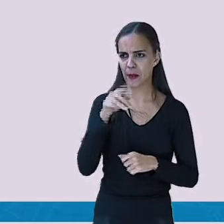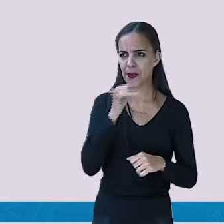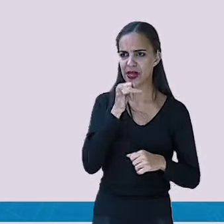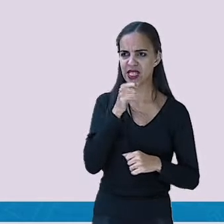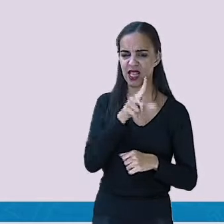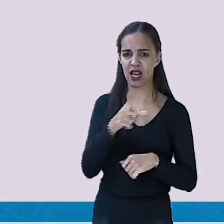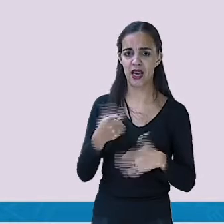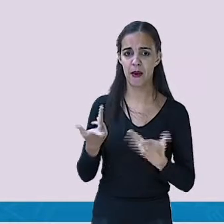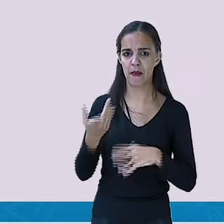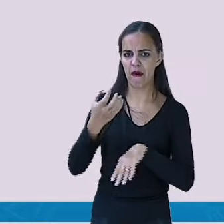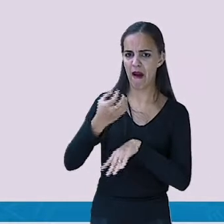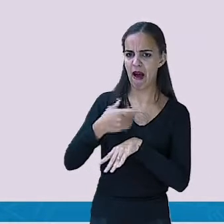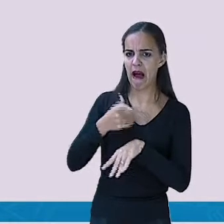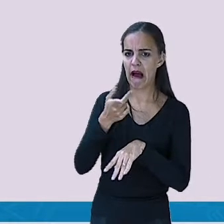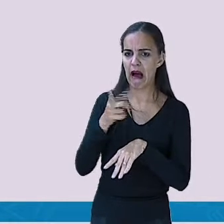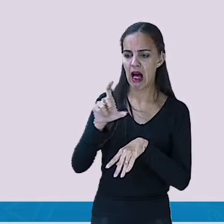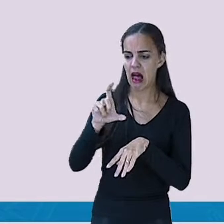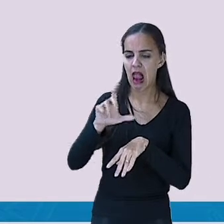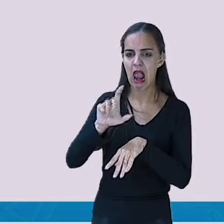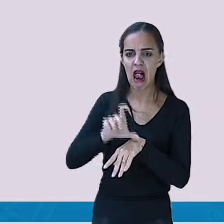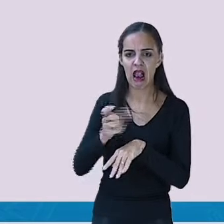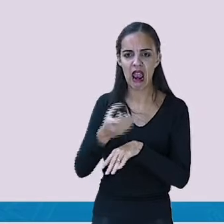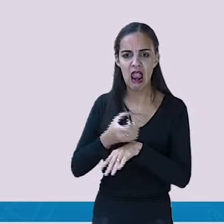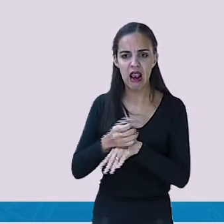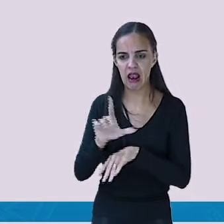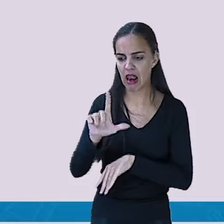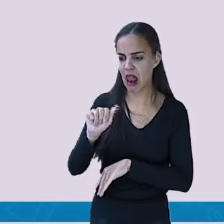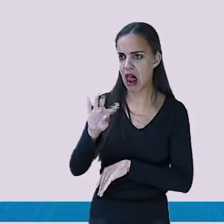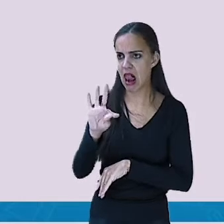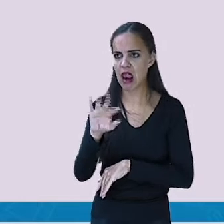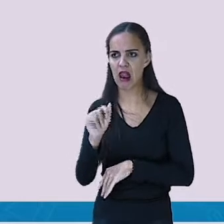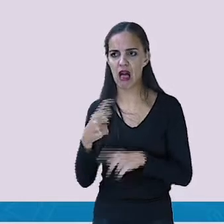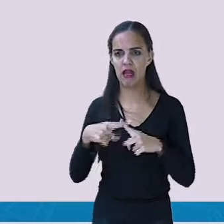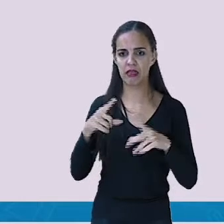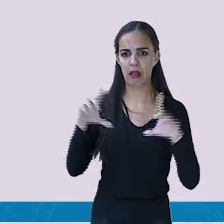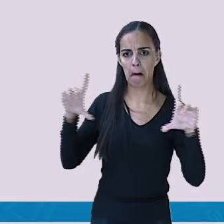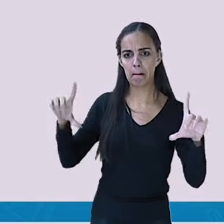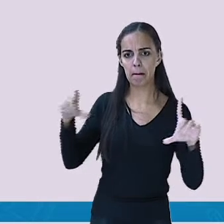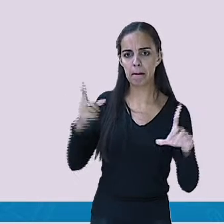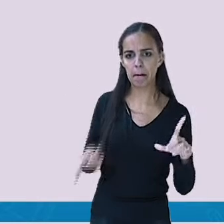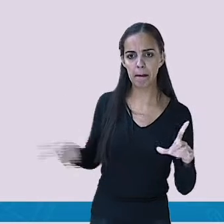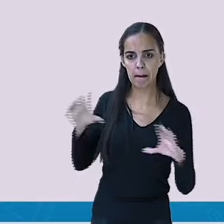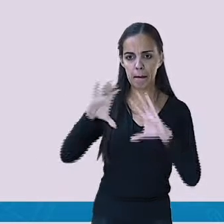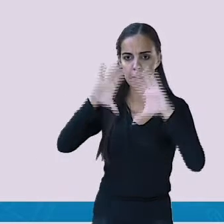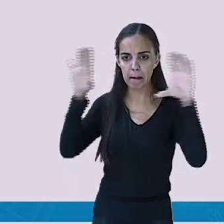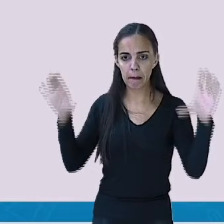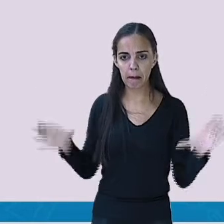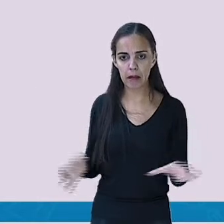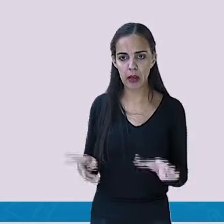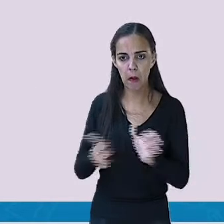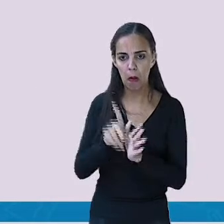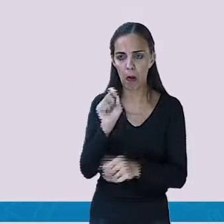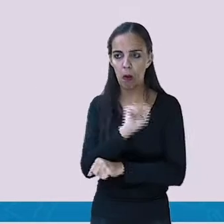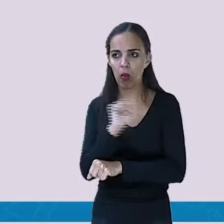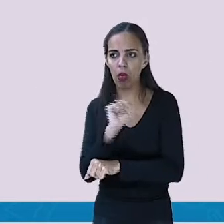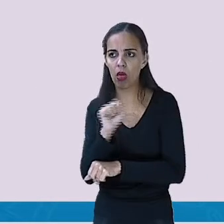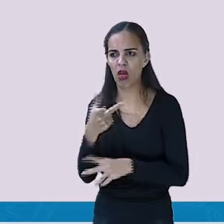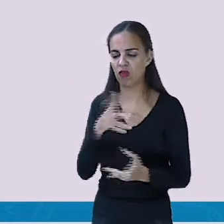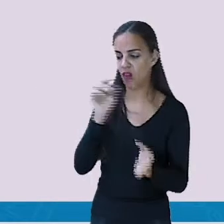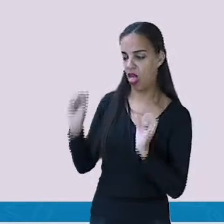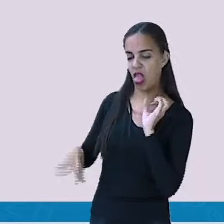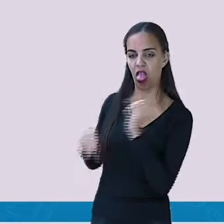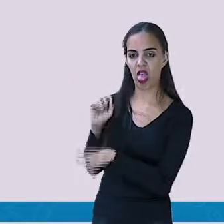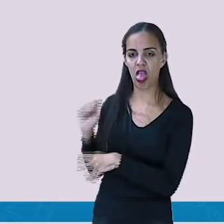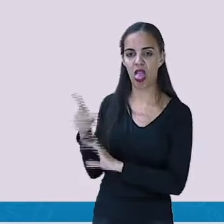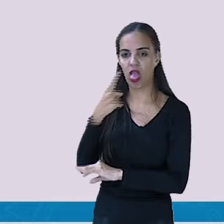lata, vai lembrar o quê? Dengue, exatamente, mas também a zika e